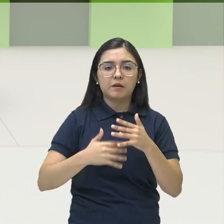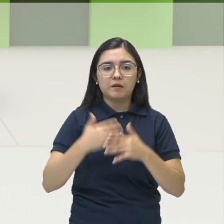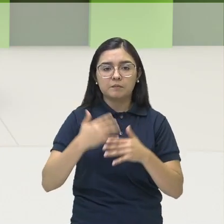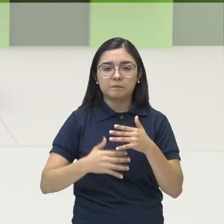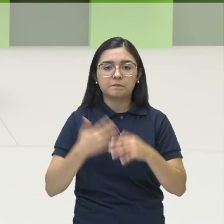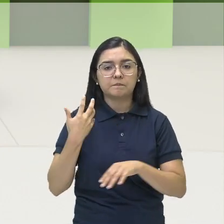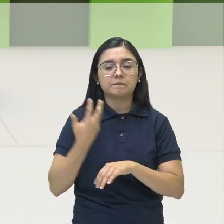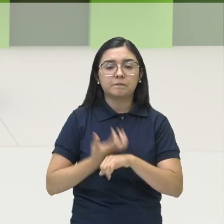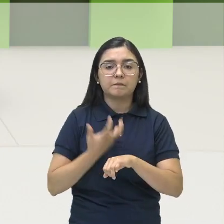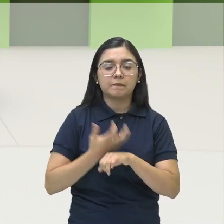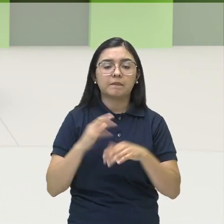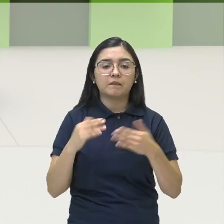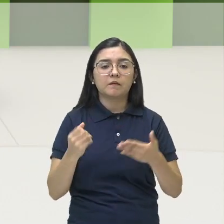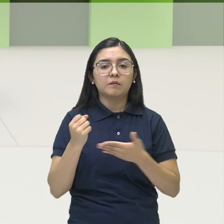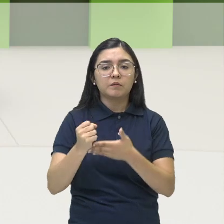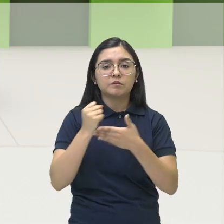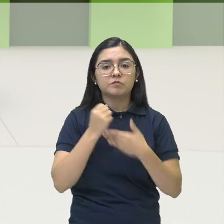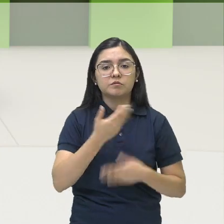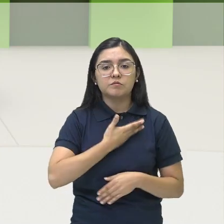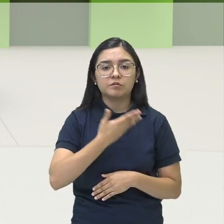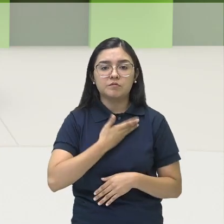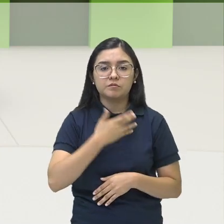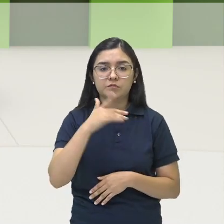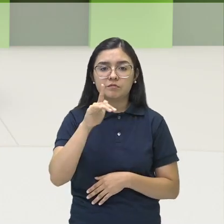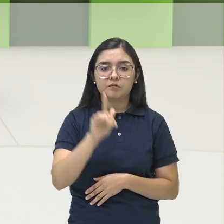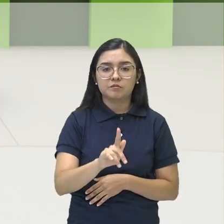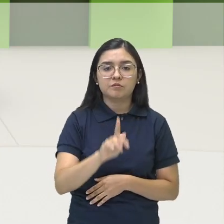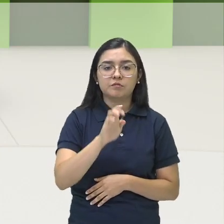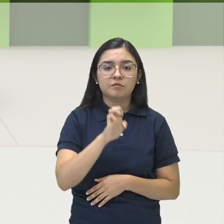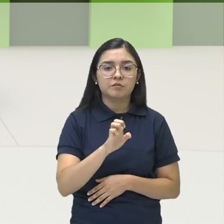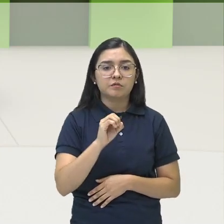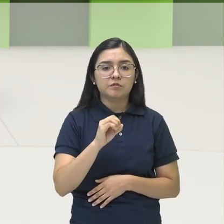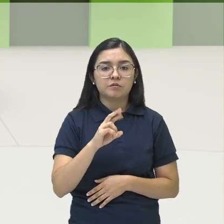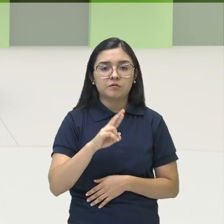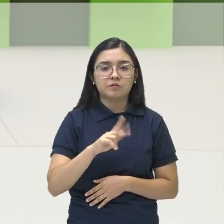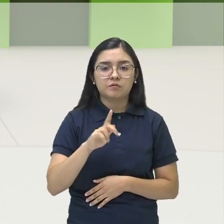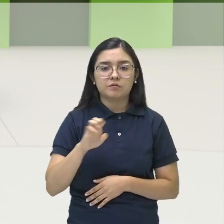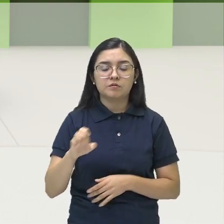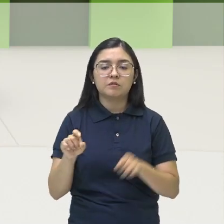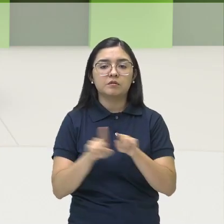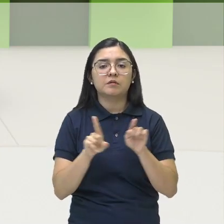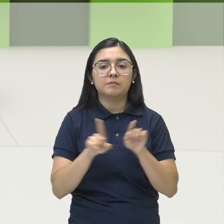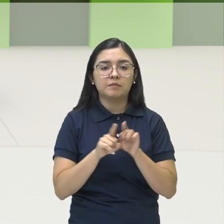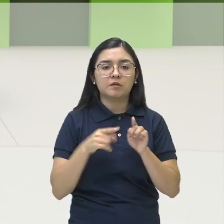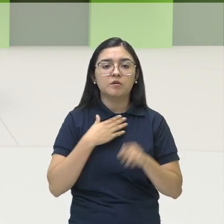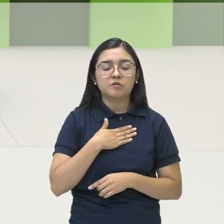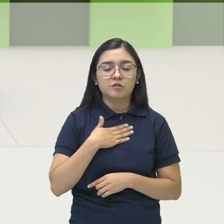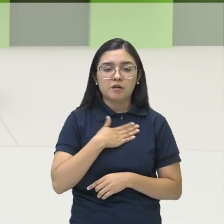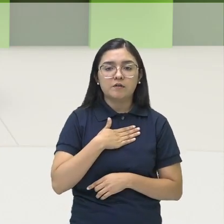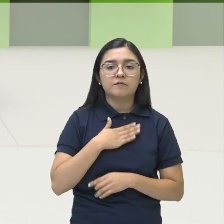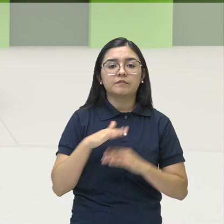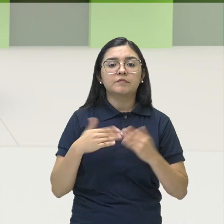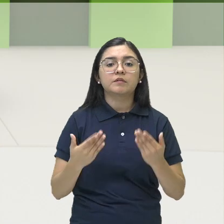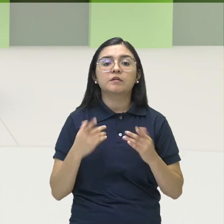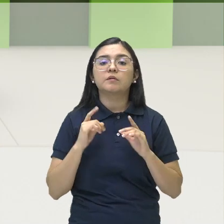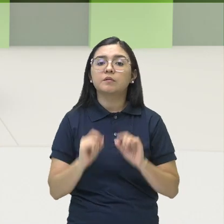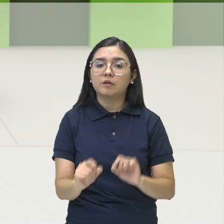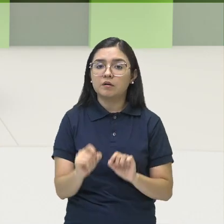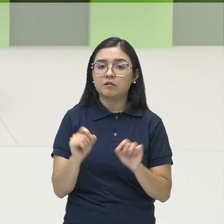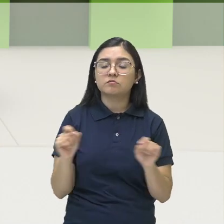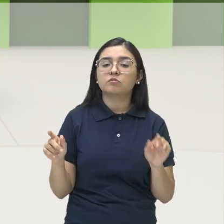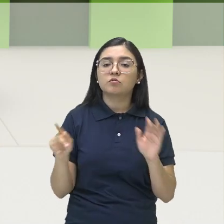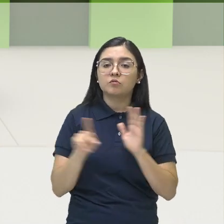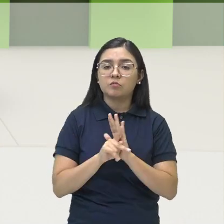sinais. E com a ajuda de um amigo, né, um pianista e compositor que também gostava de invenções, eles chegaram a